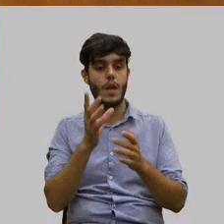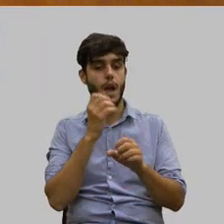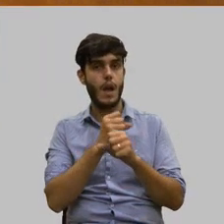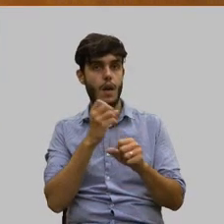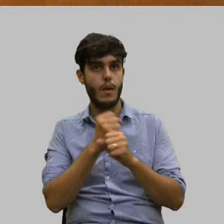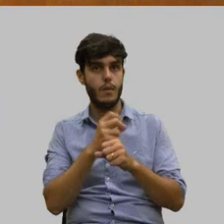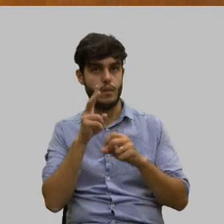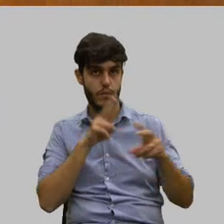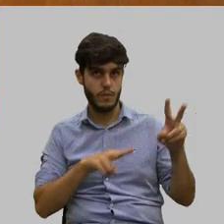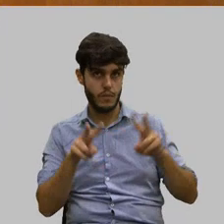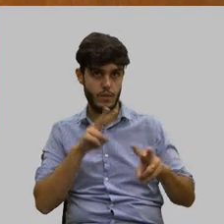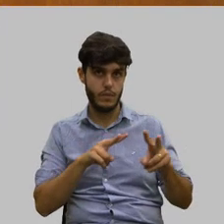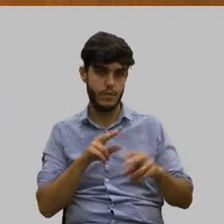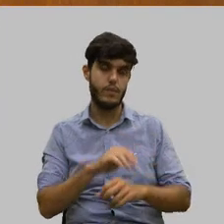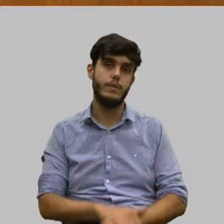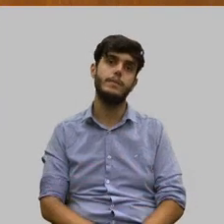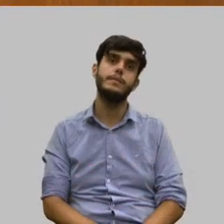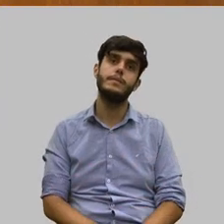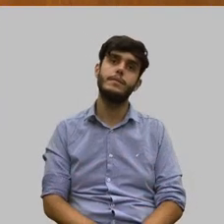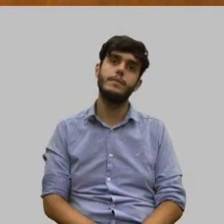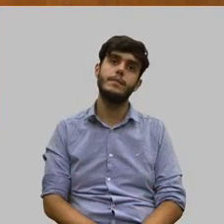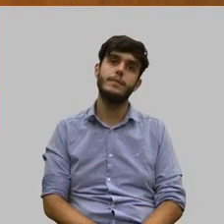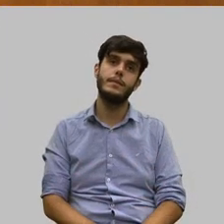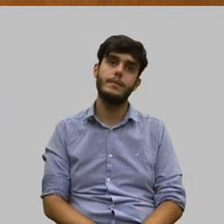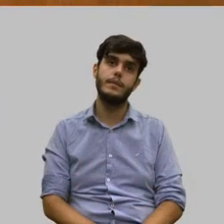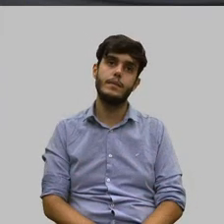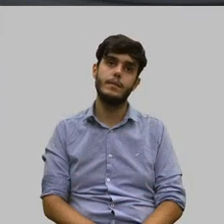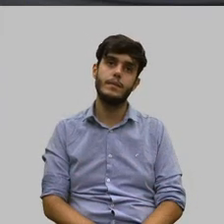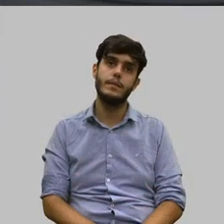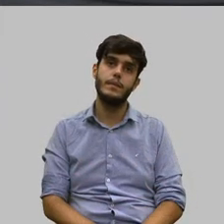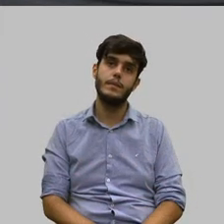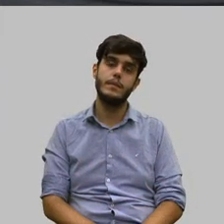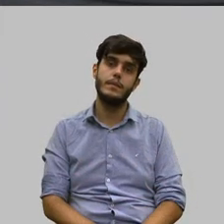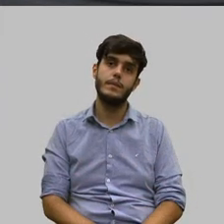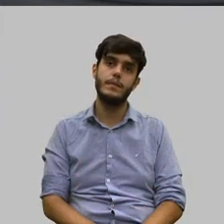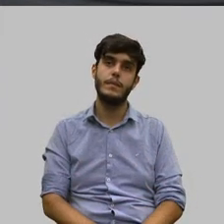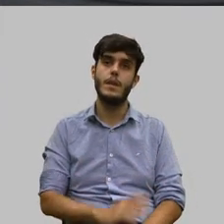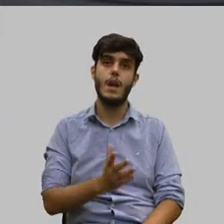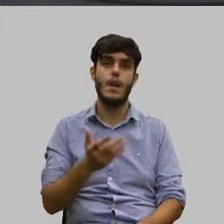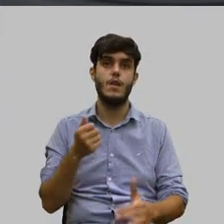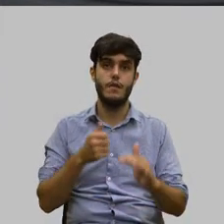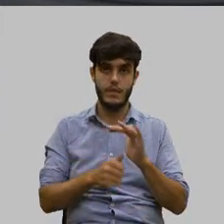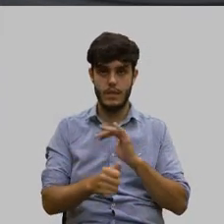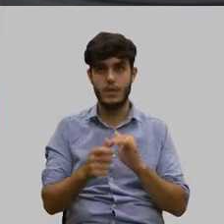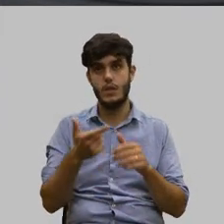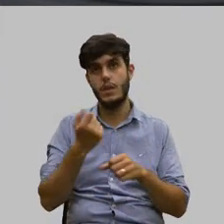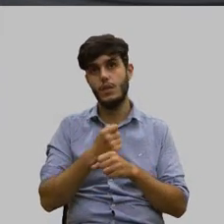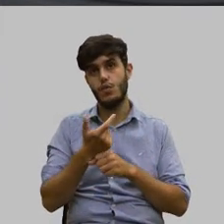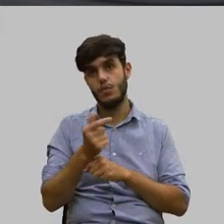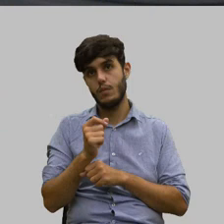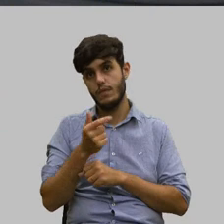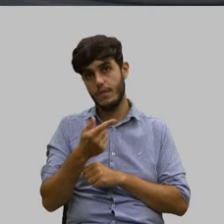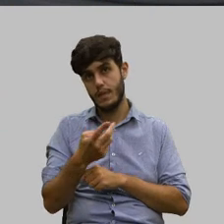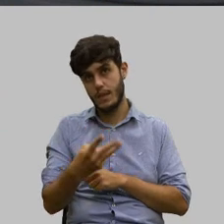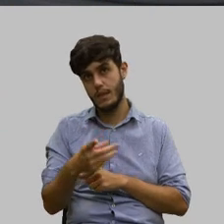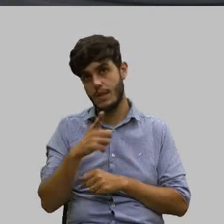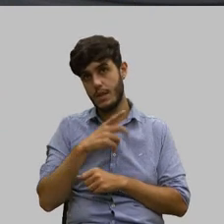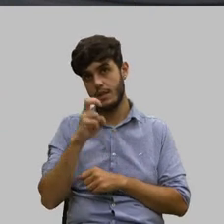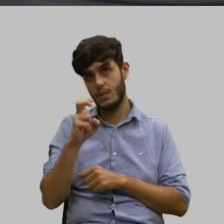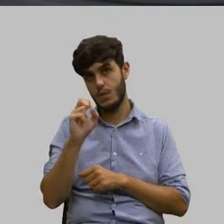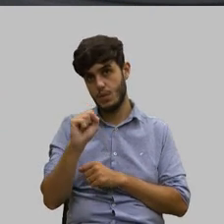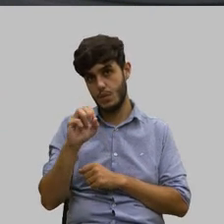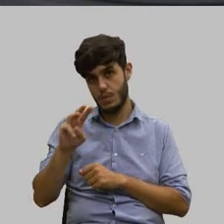execução no que diz respeito a investimento 2023 foram 58